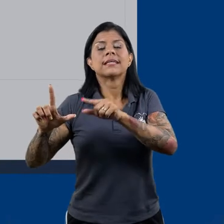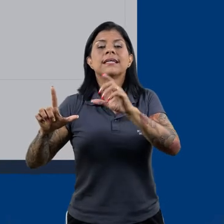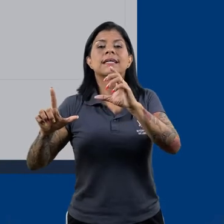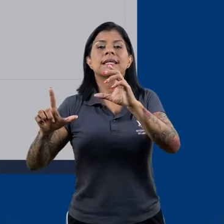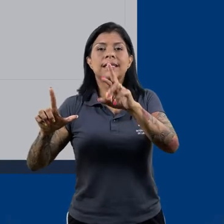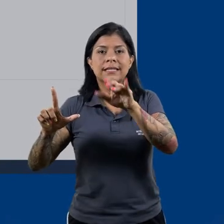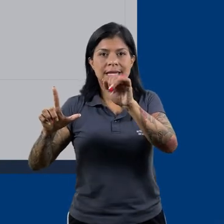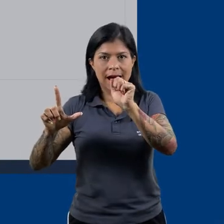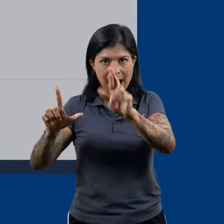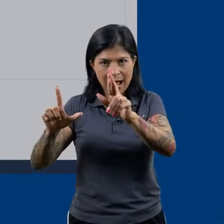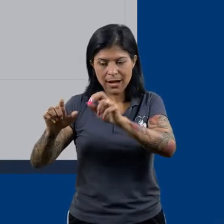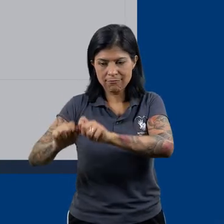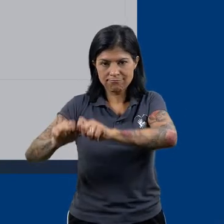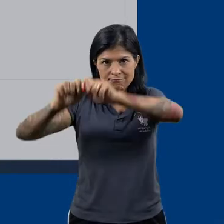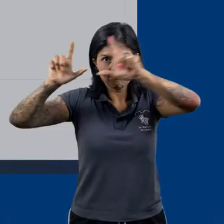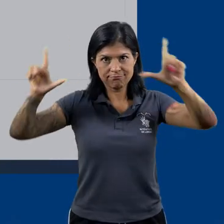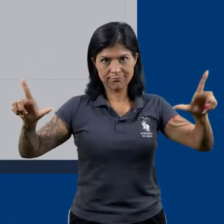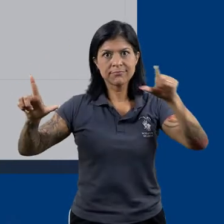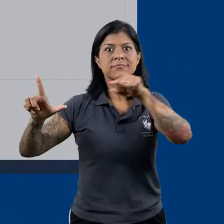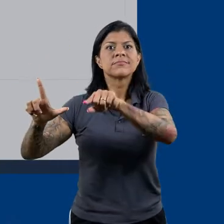a nova questão temos